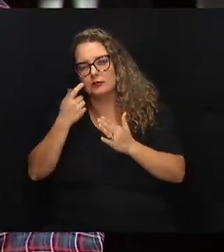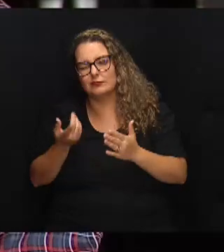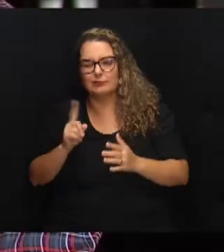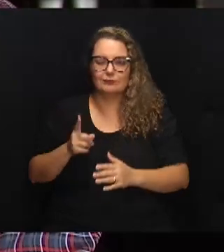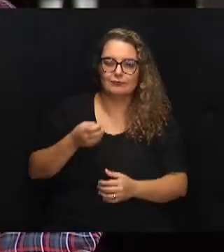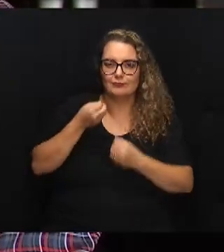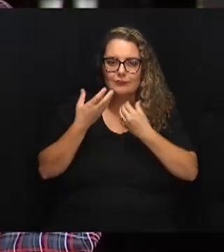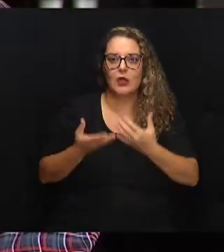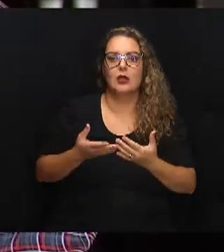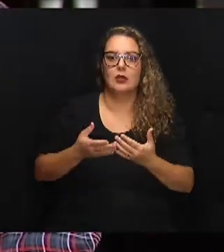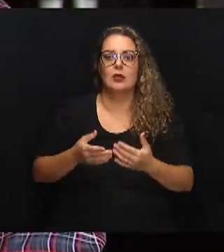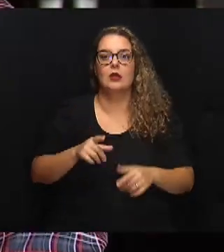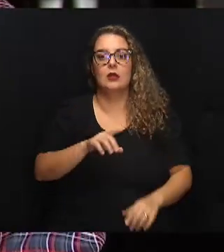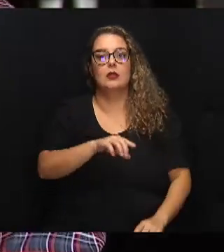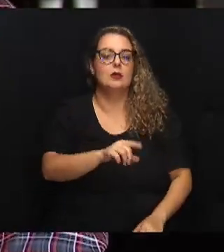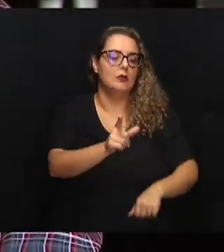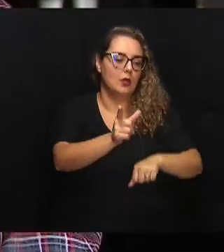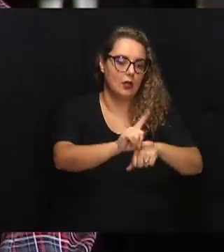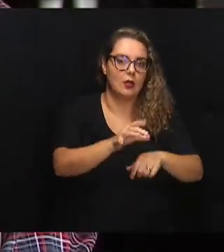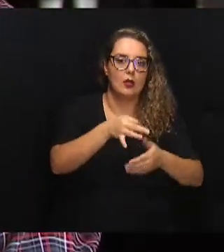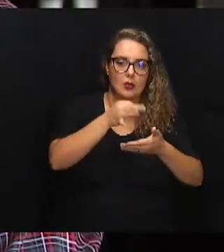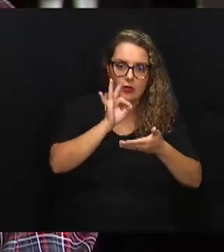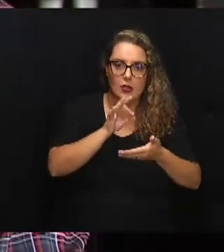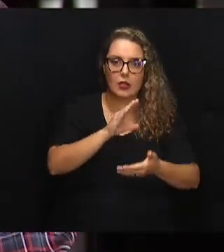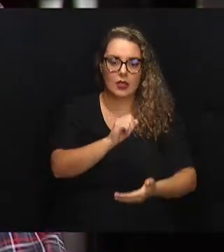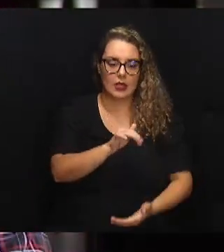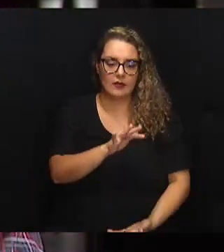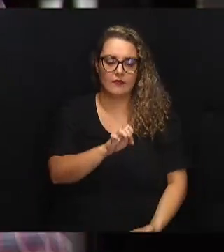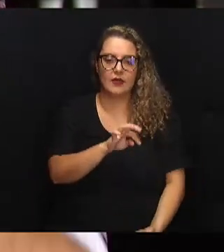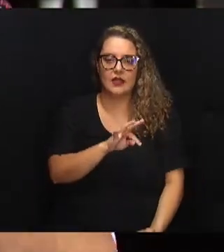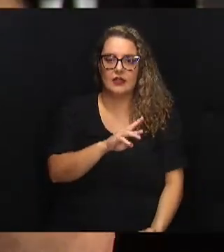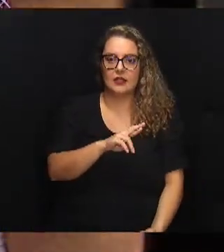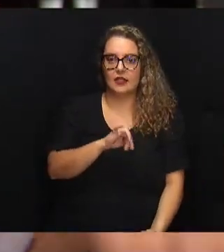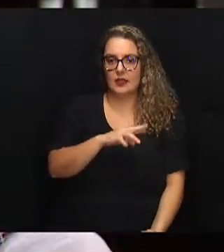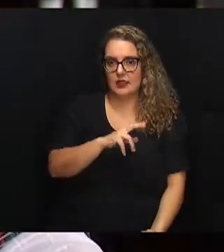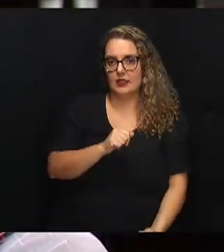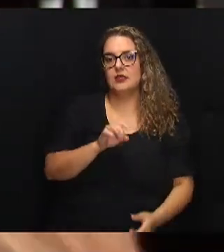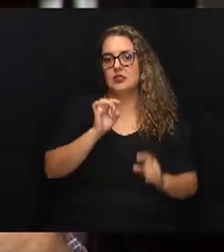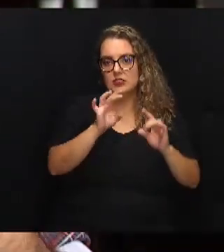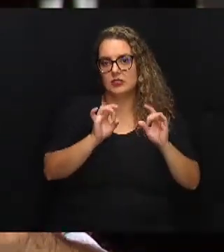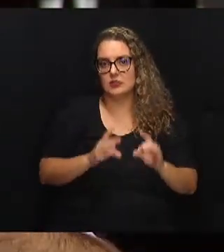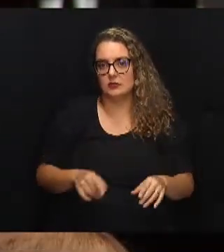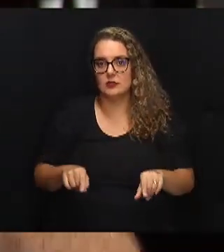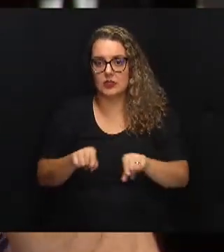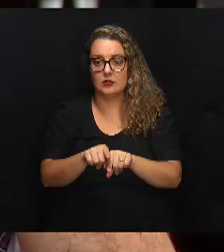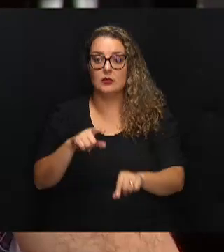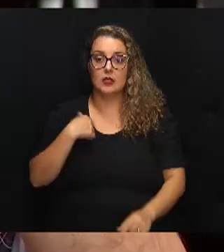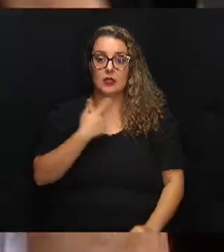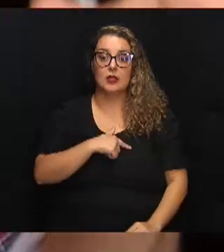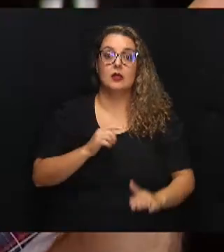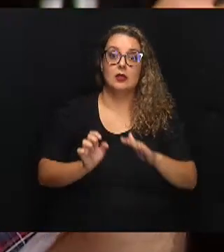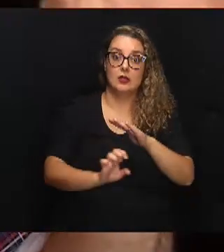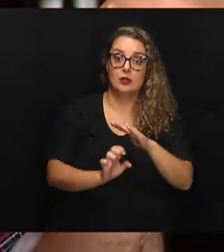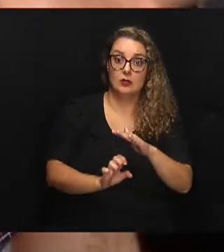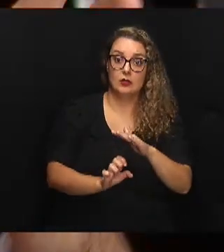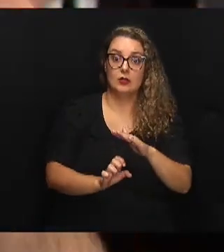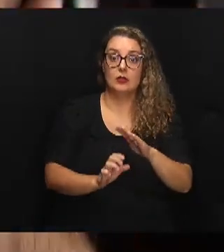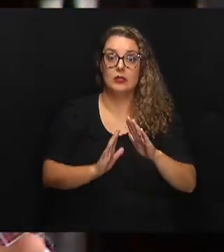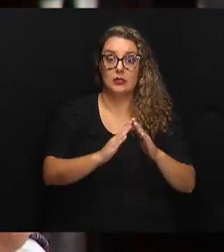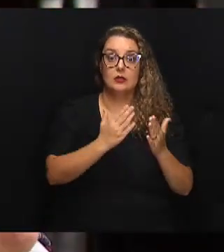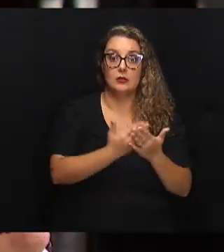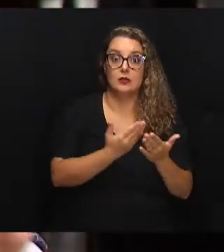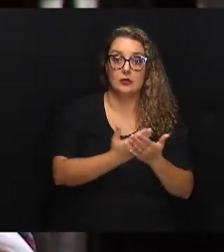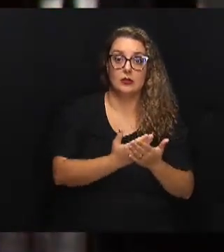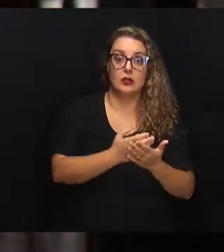bom, então prefiro café, que tem cafeteria, tem cafés especiais. Inclusive, a nossa empresa da escola chama